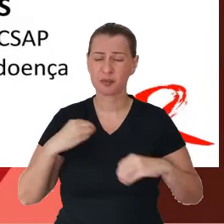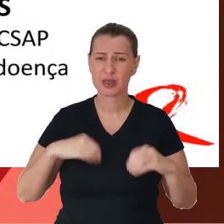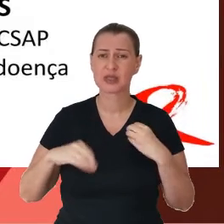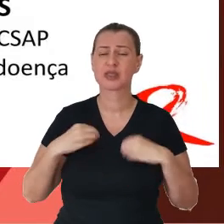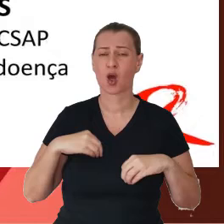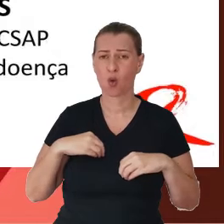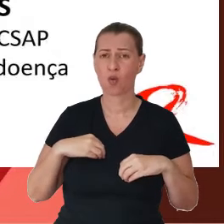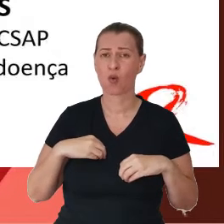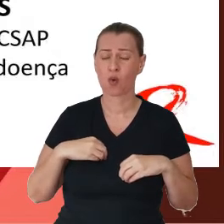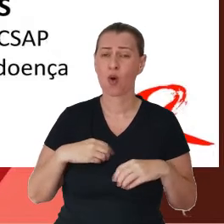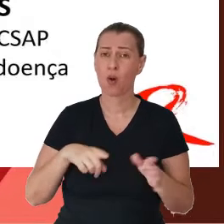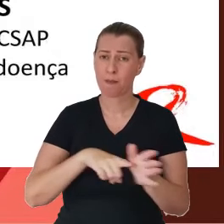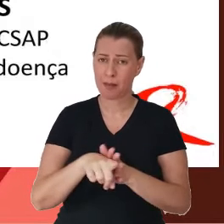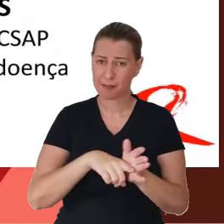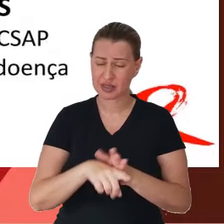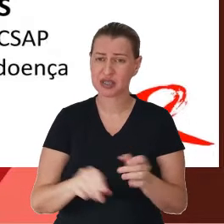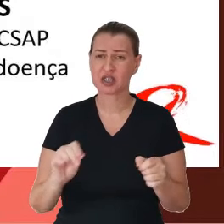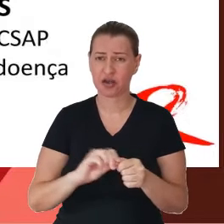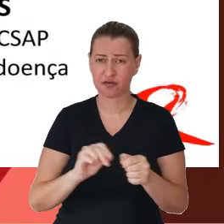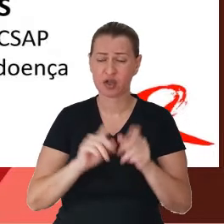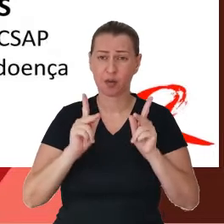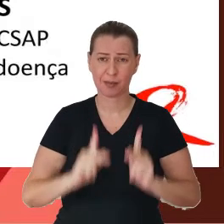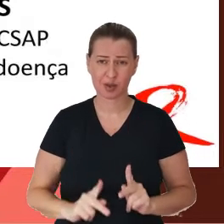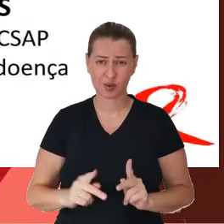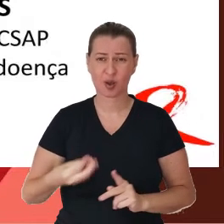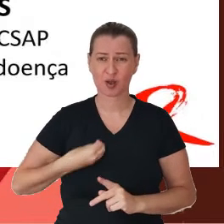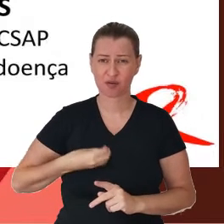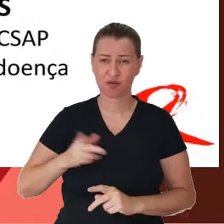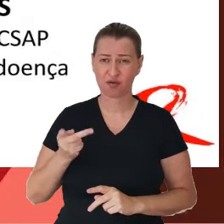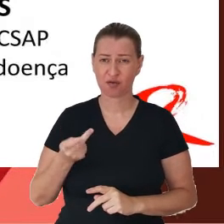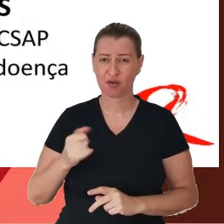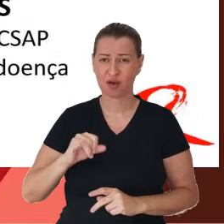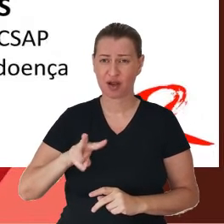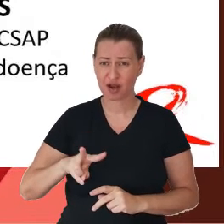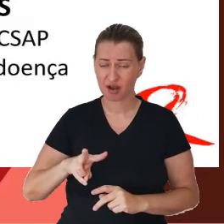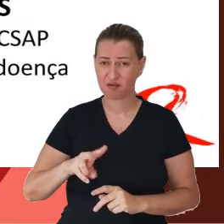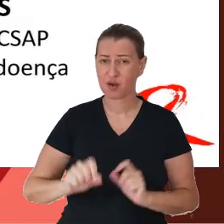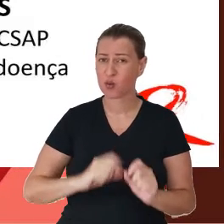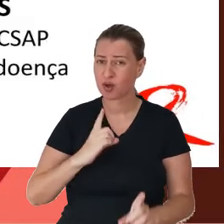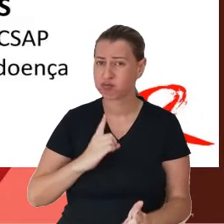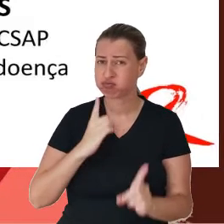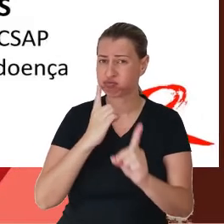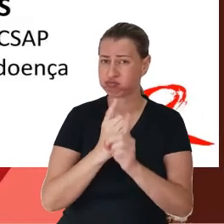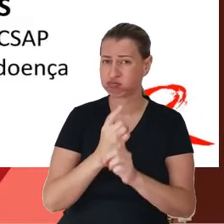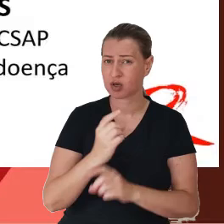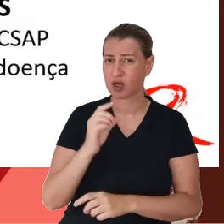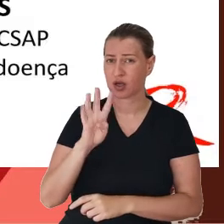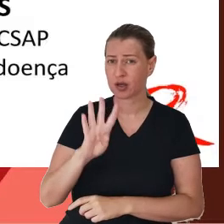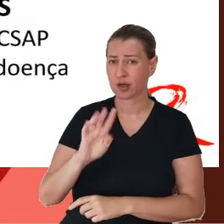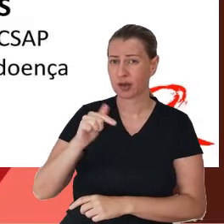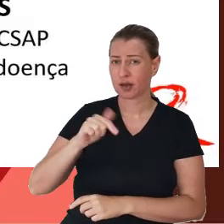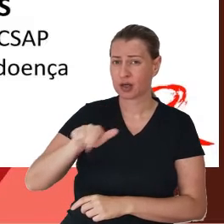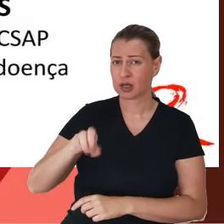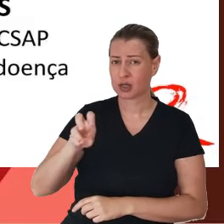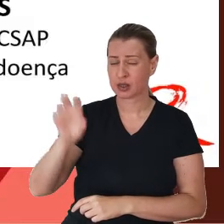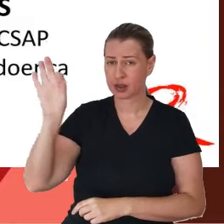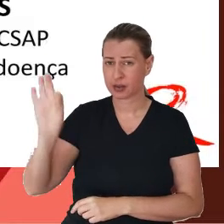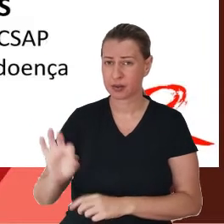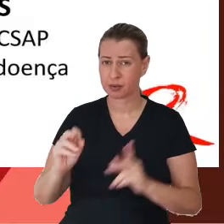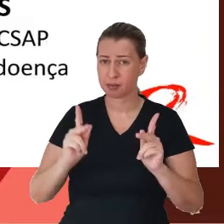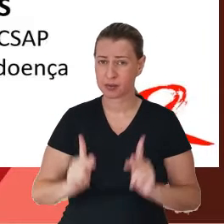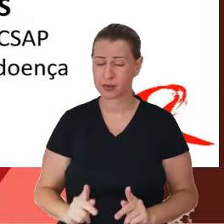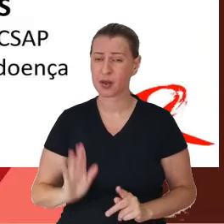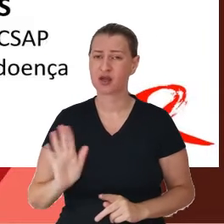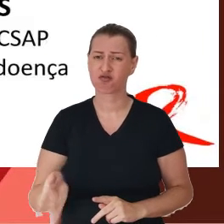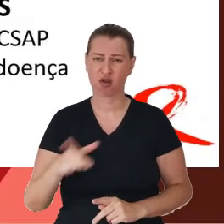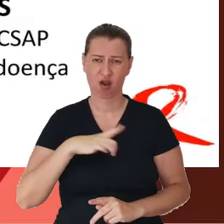uma pesquisa da UNAIDS feita com pessoas que vivem com HIV, identificou que 47,5% dessas pessoas